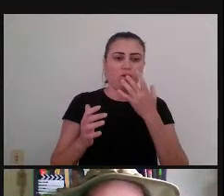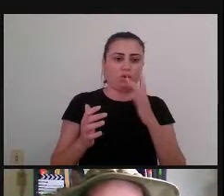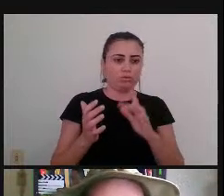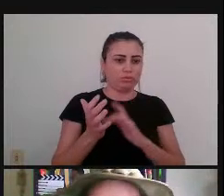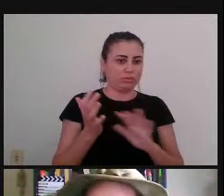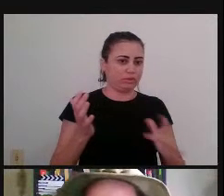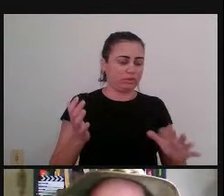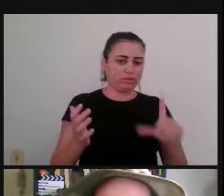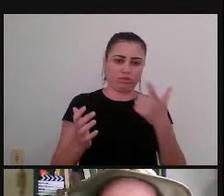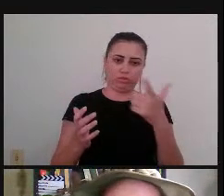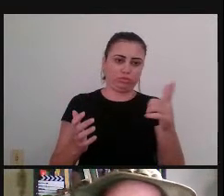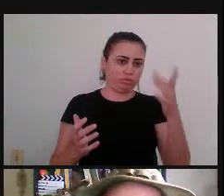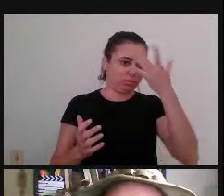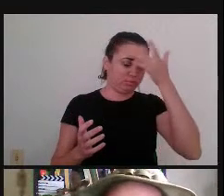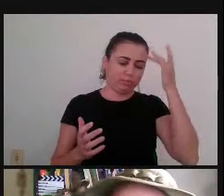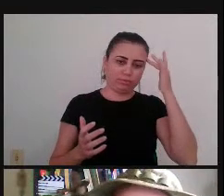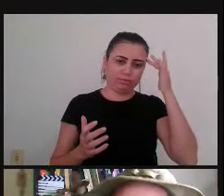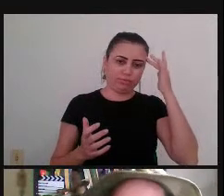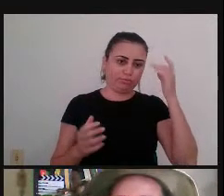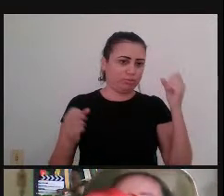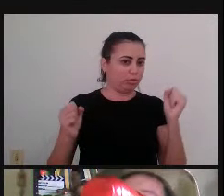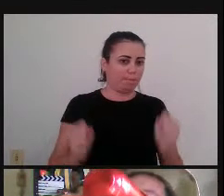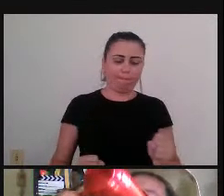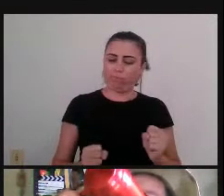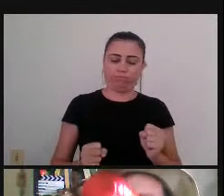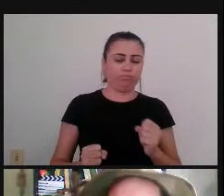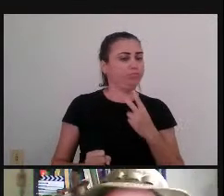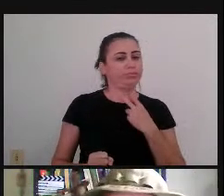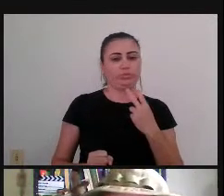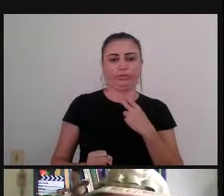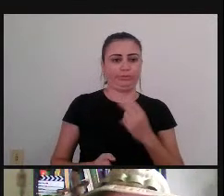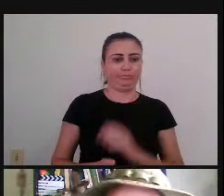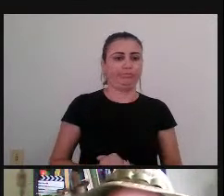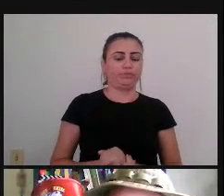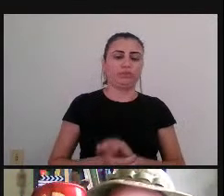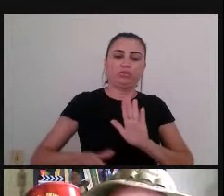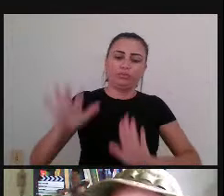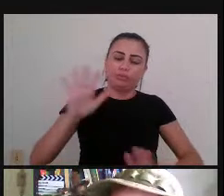Tome água. Ó, pediu para tomar água. Vou até tomar água agora.